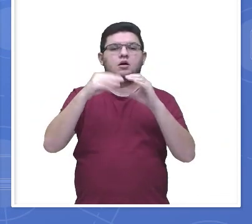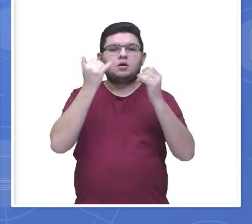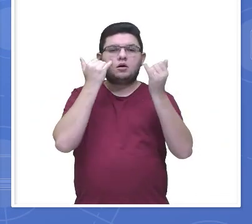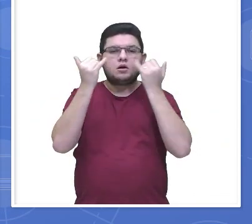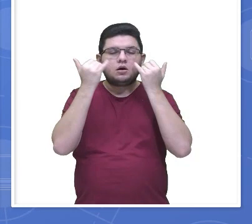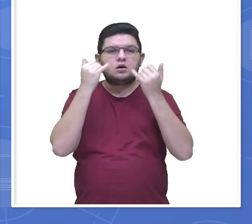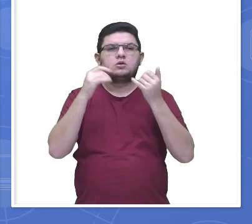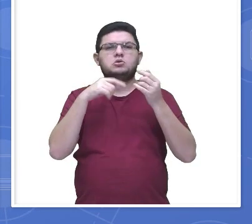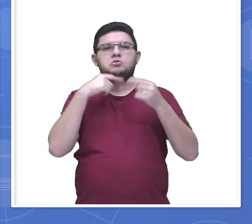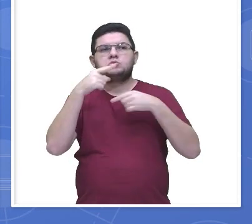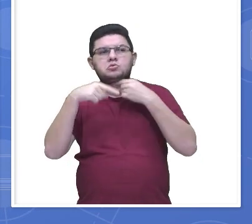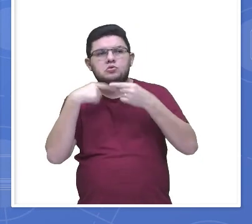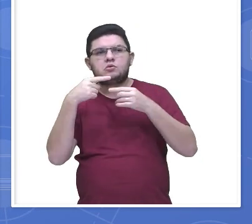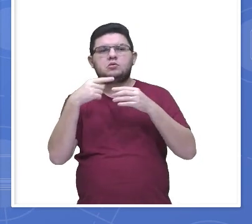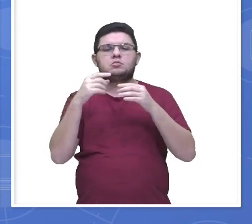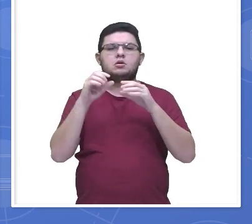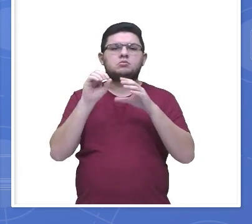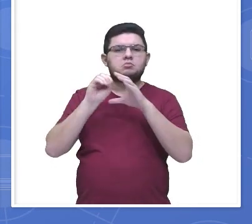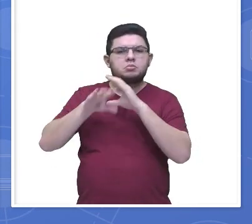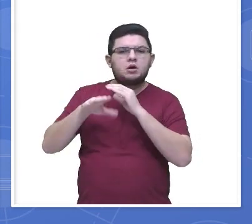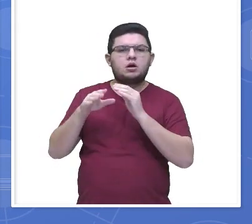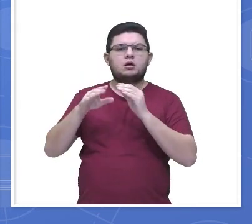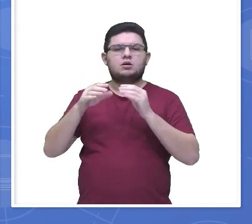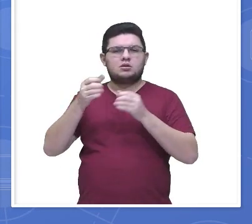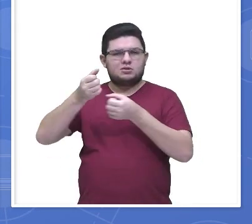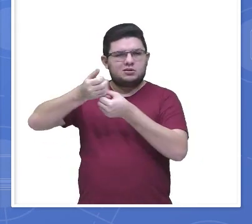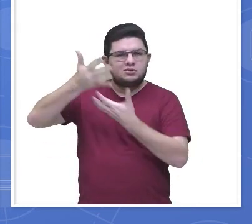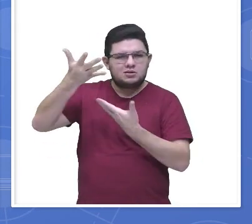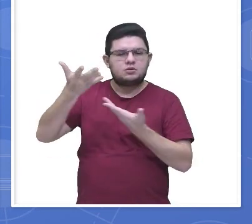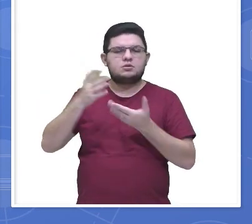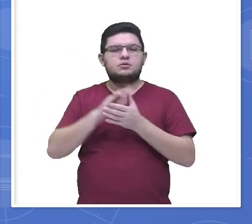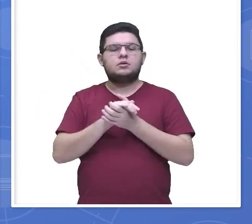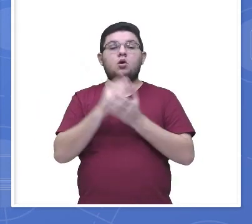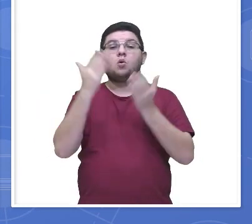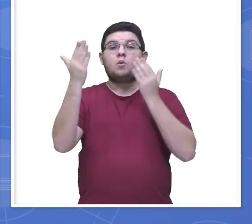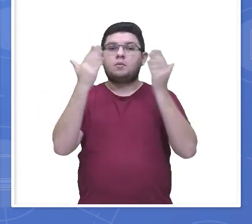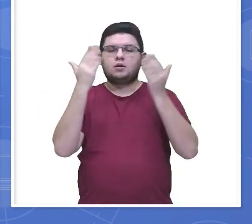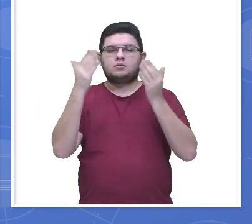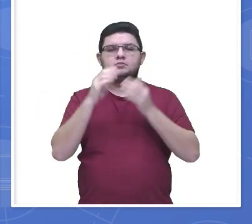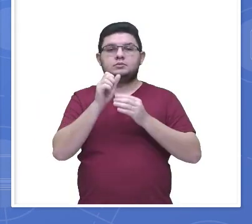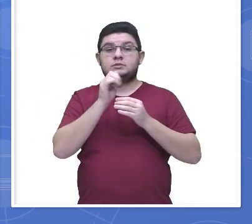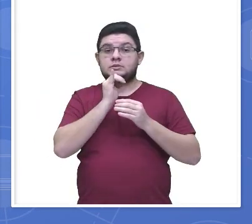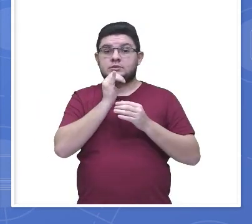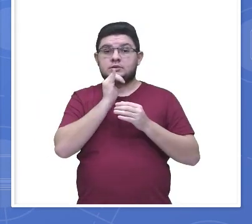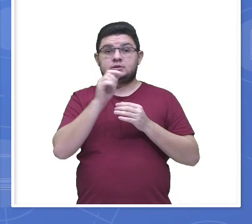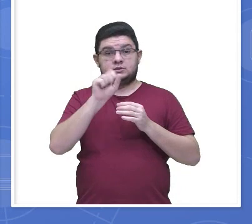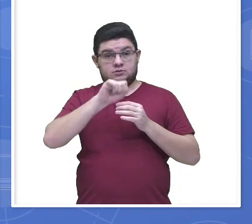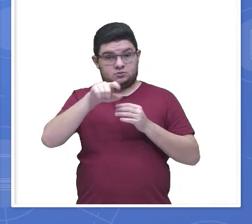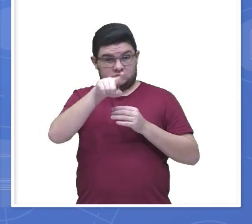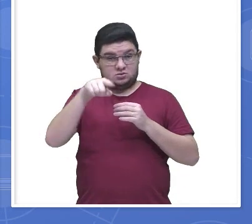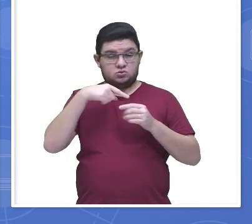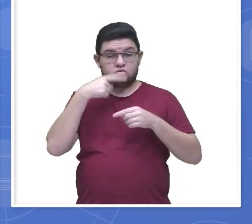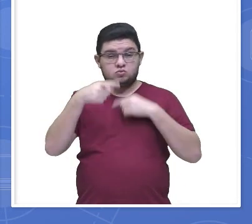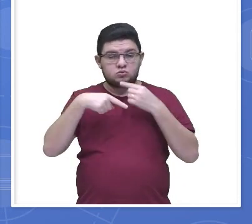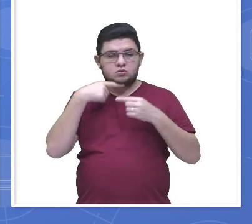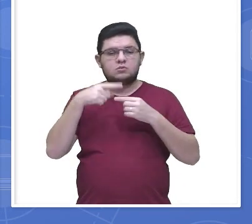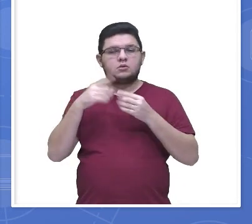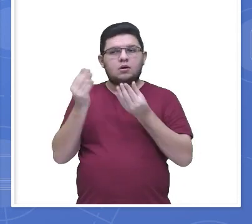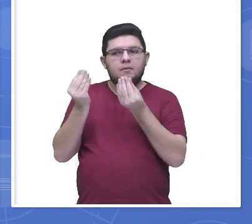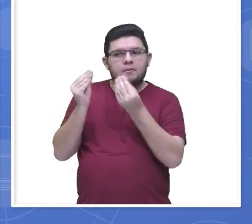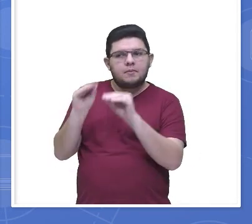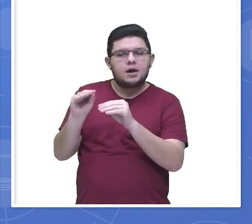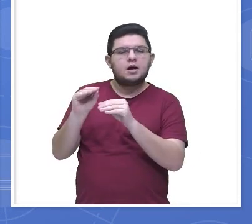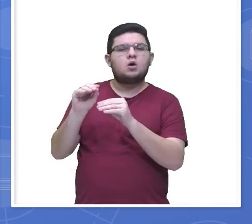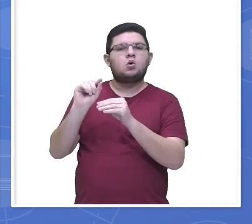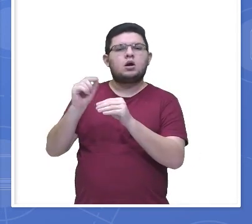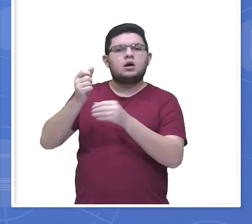dúvidas lá no chat, por exemplo. Então vamos fazer esse comparativo aí com a nossa aula. Se vocês têm dúvida, vocês mandam no aplicativo, o professor lê e te